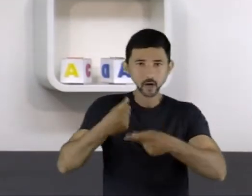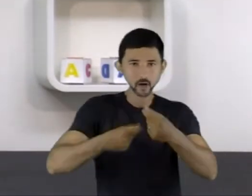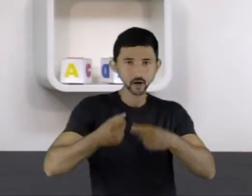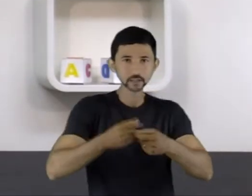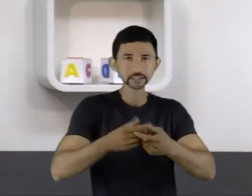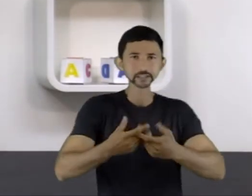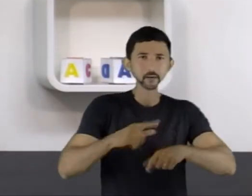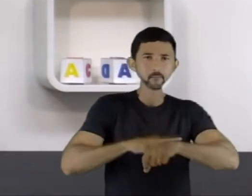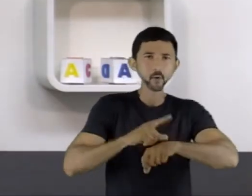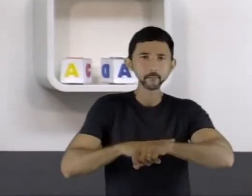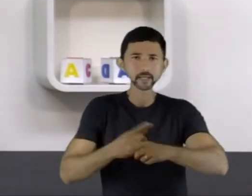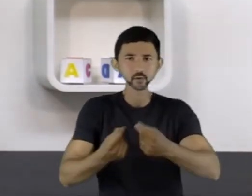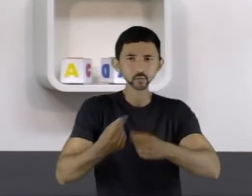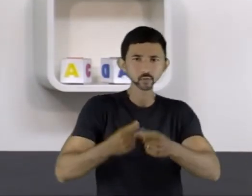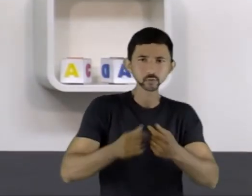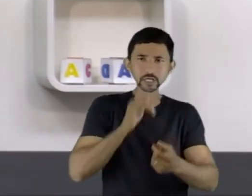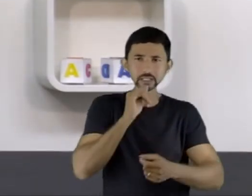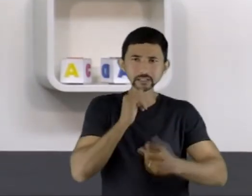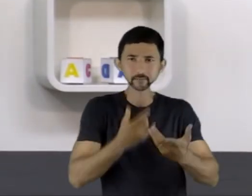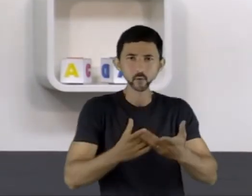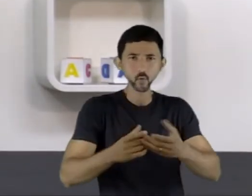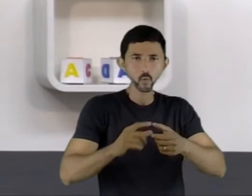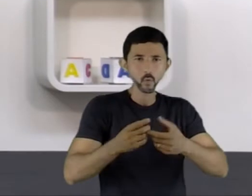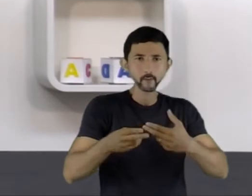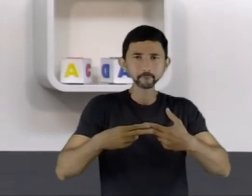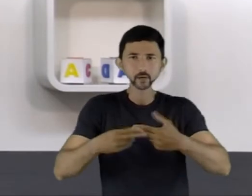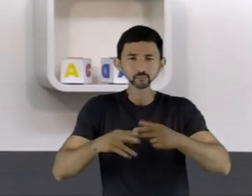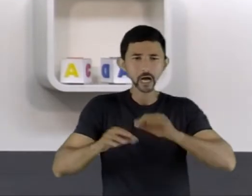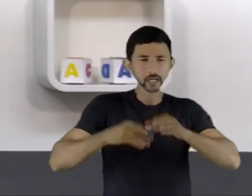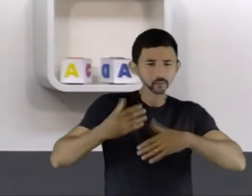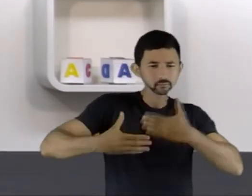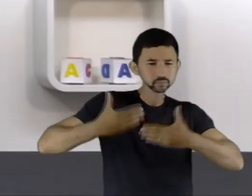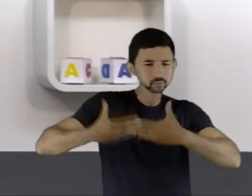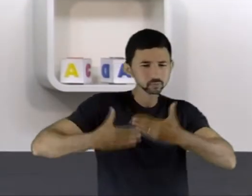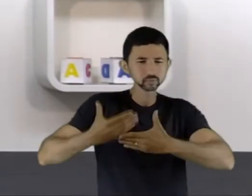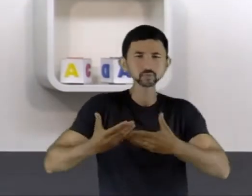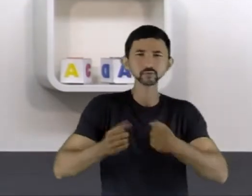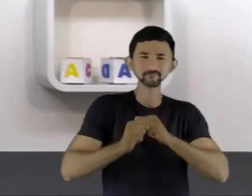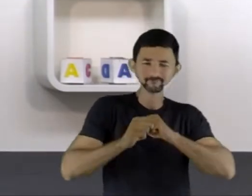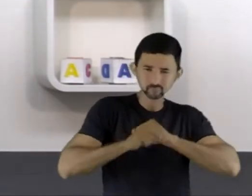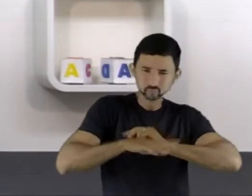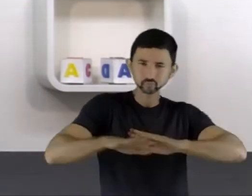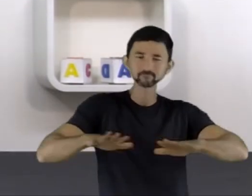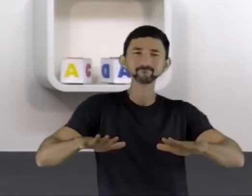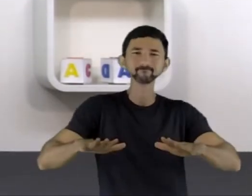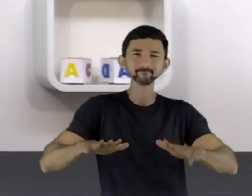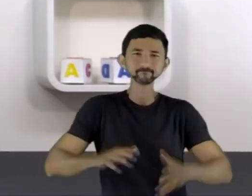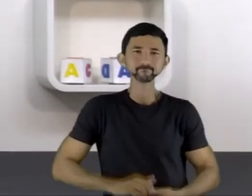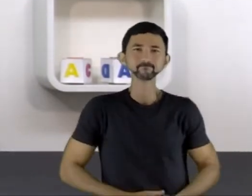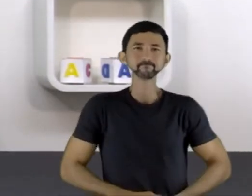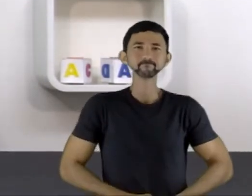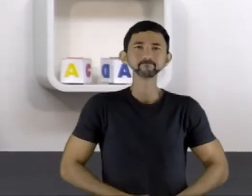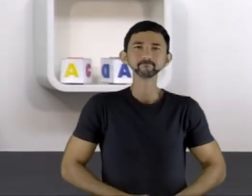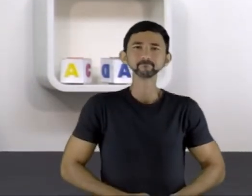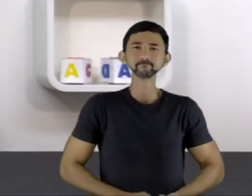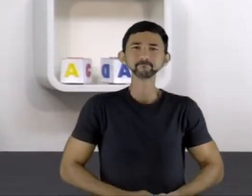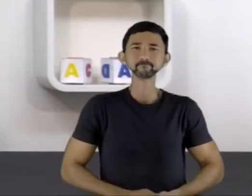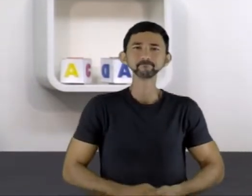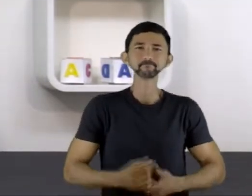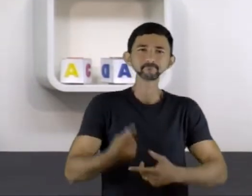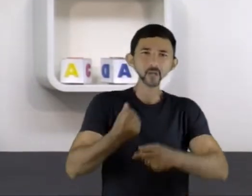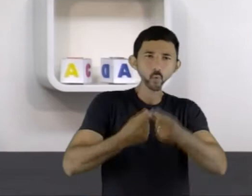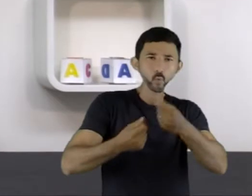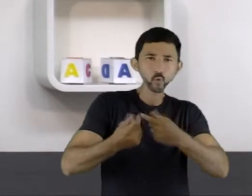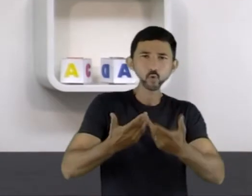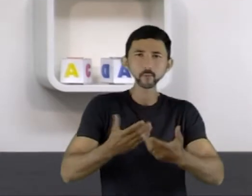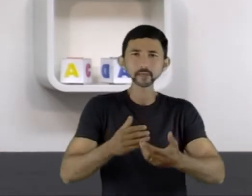aconteceu, o liberalismo ele era usado assim, de forma escancarada mesmo, tá? E a